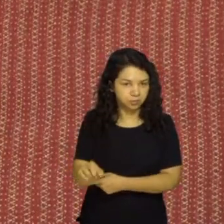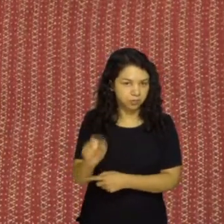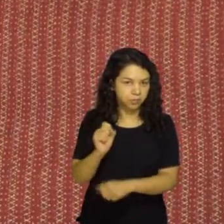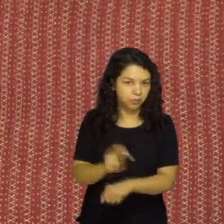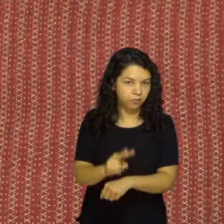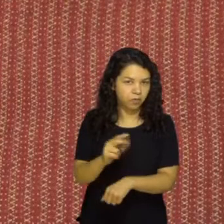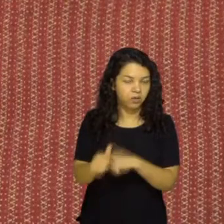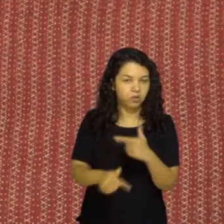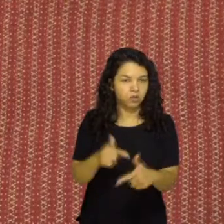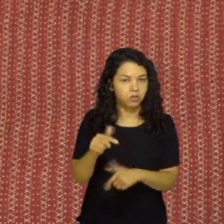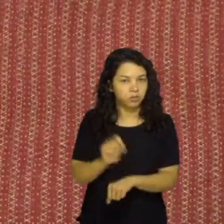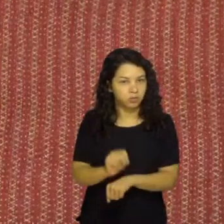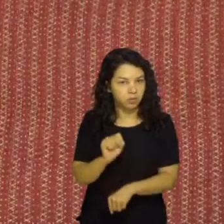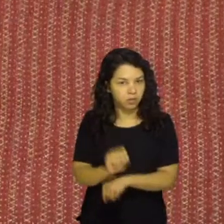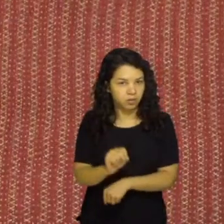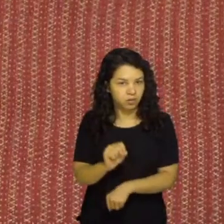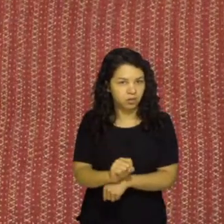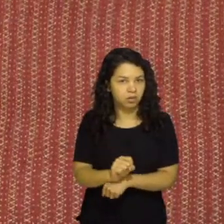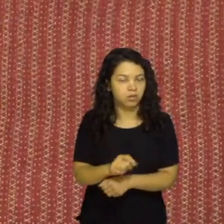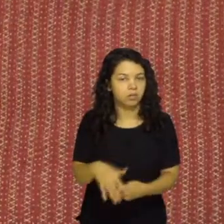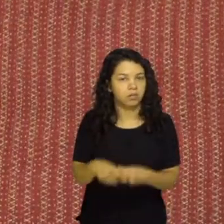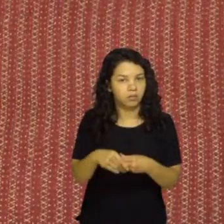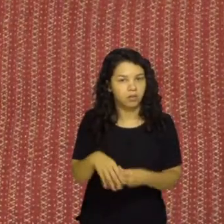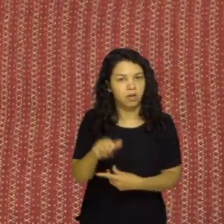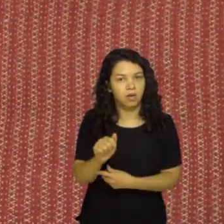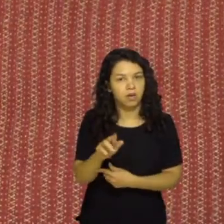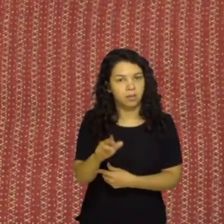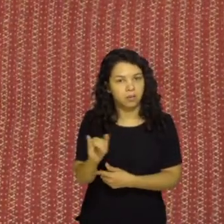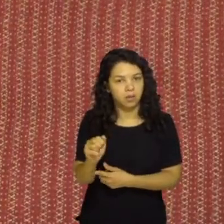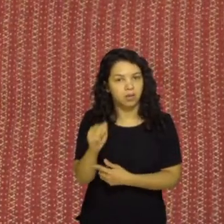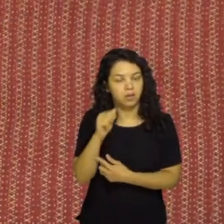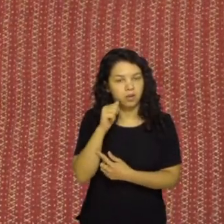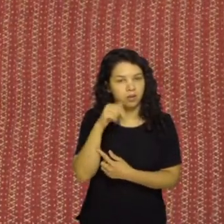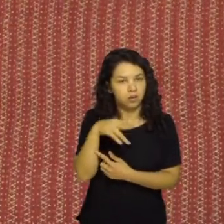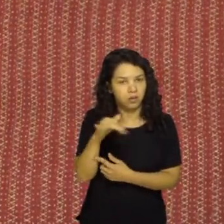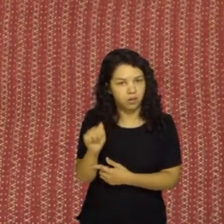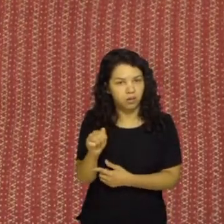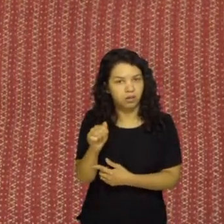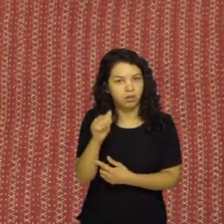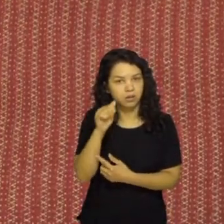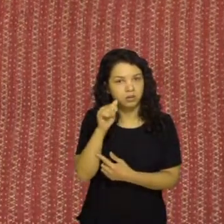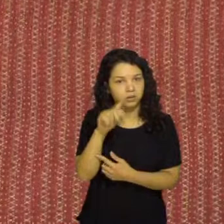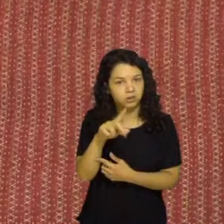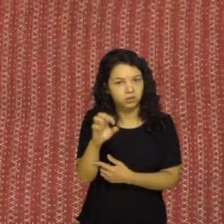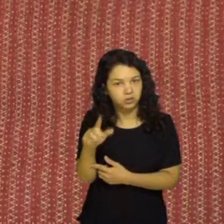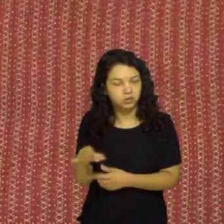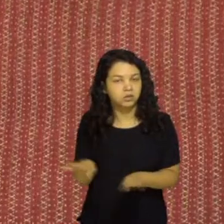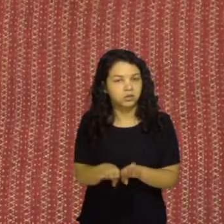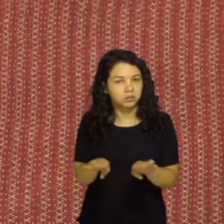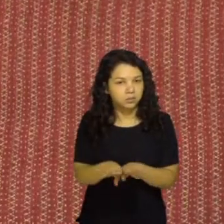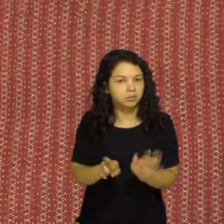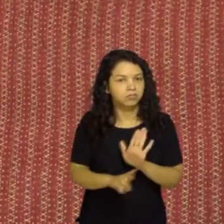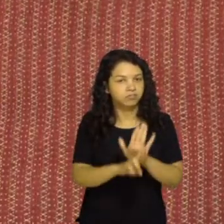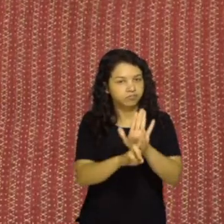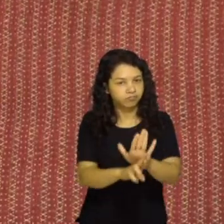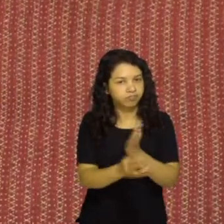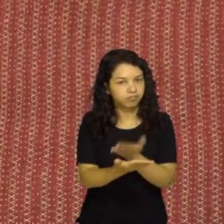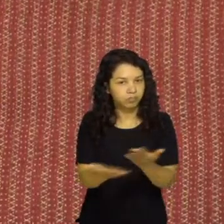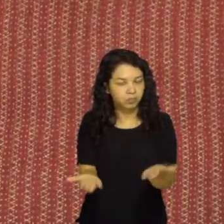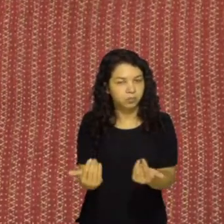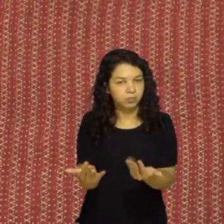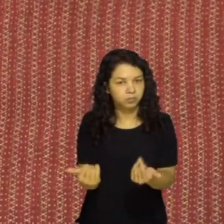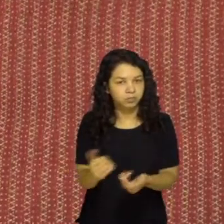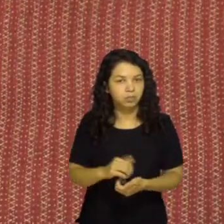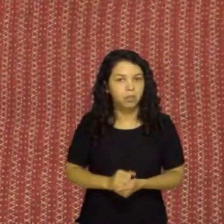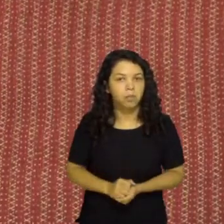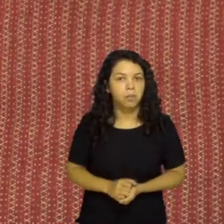quero cumprimentar também aqui a Mable, a Ana e também o Alexandre por representar esses jovens que estão nessa perspectiva. Eu fui